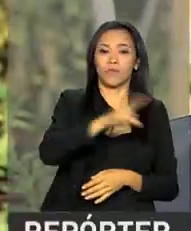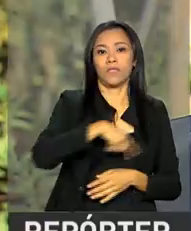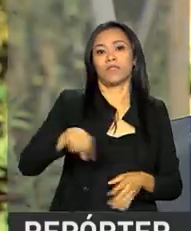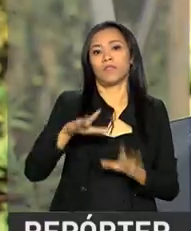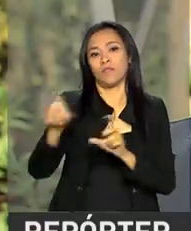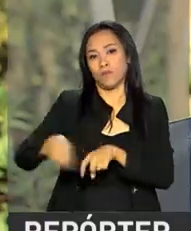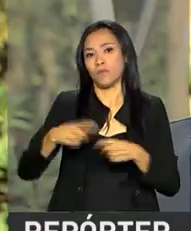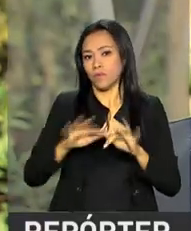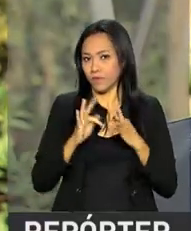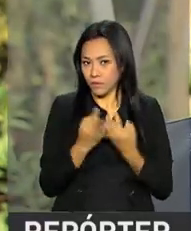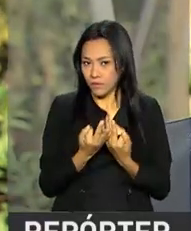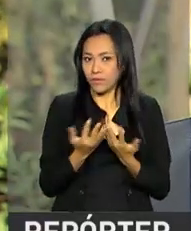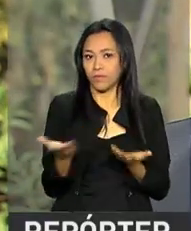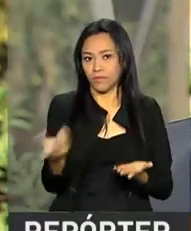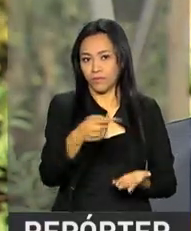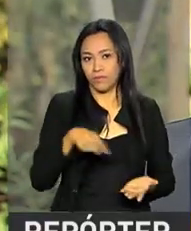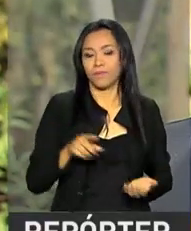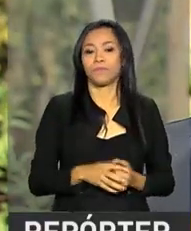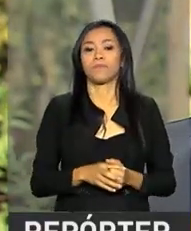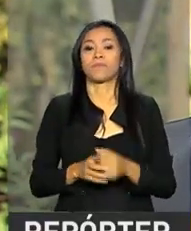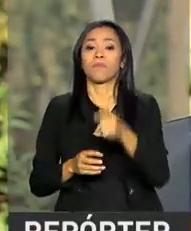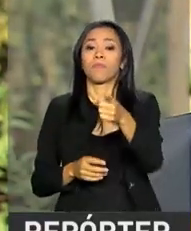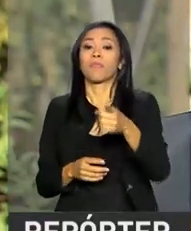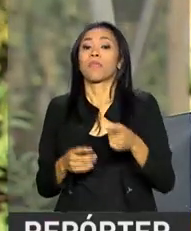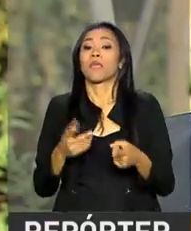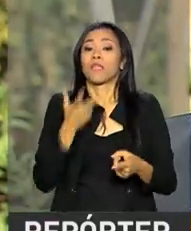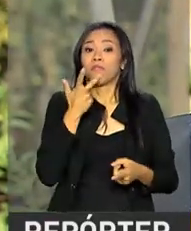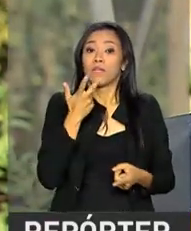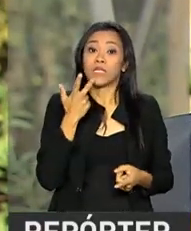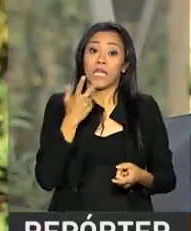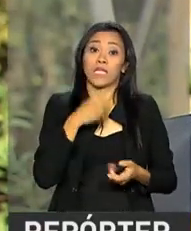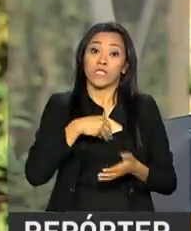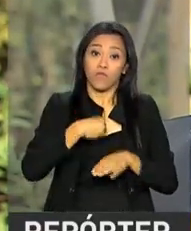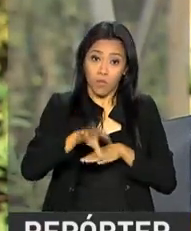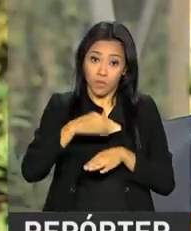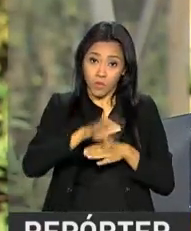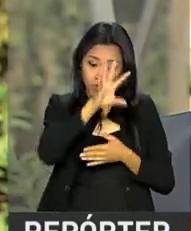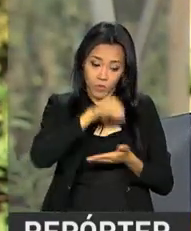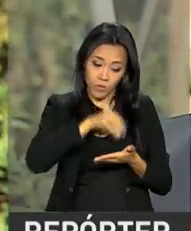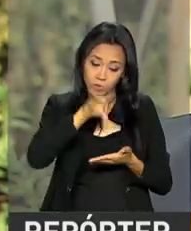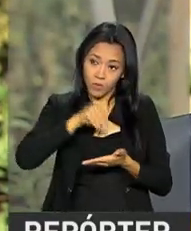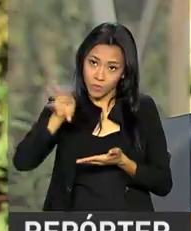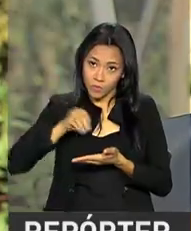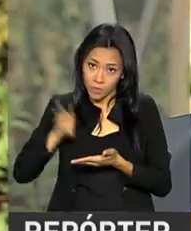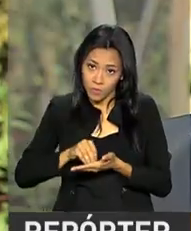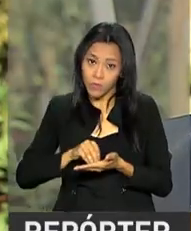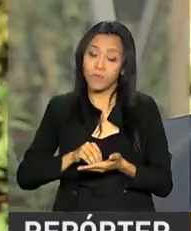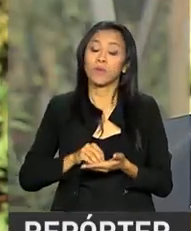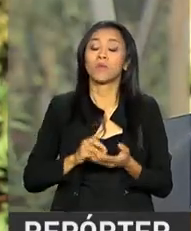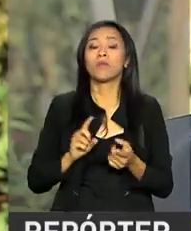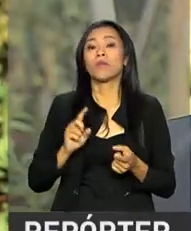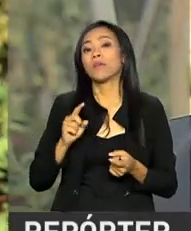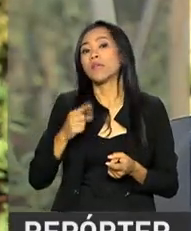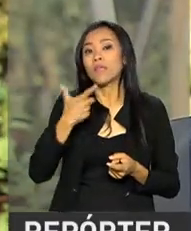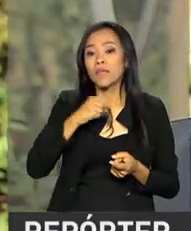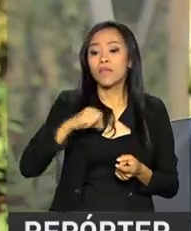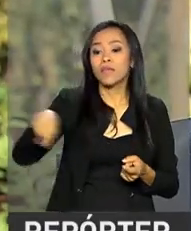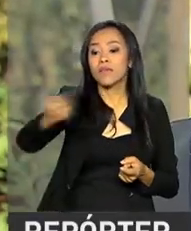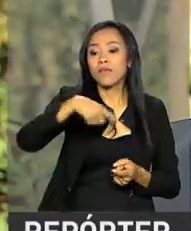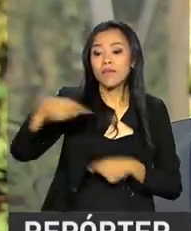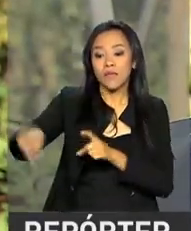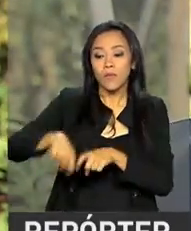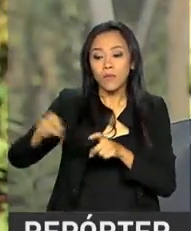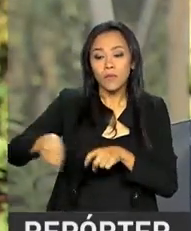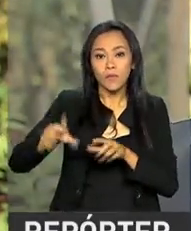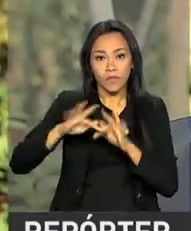medida que as informações forem sendo divulgadas o produtor da agricultura familiar vai se